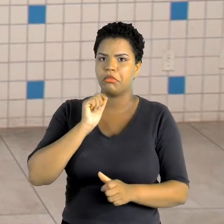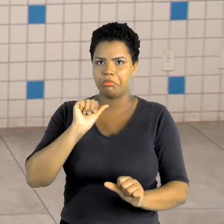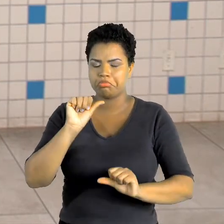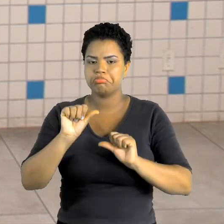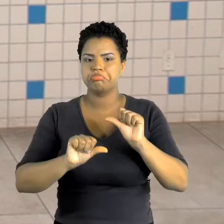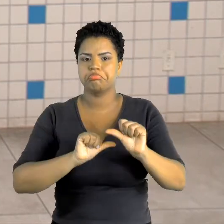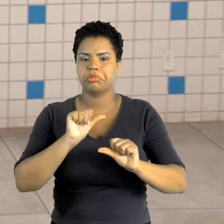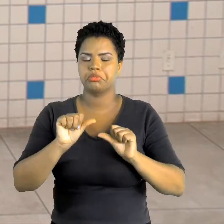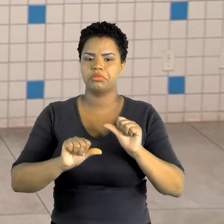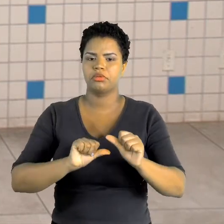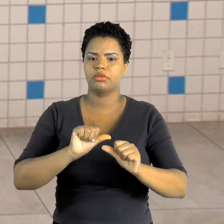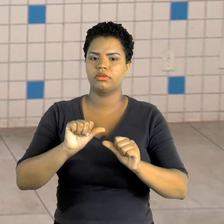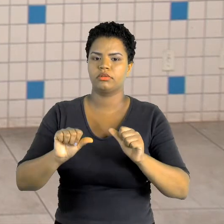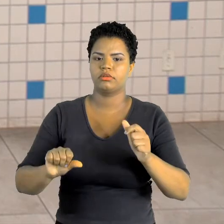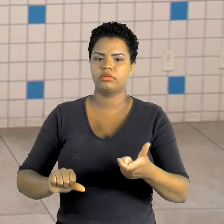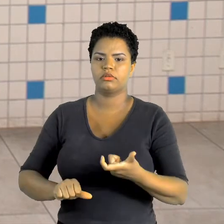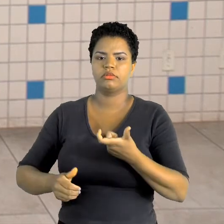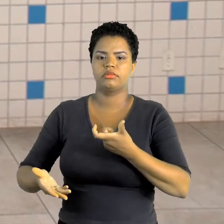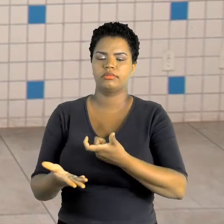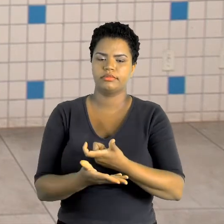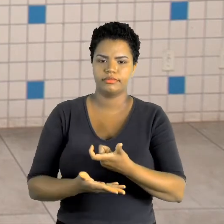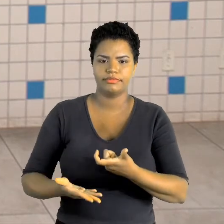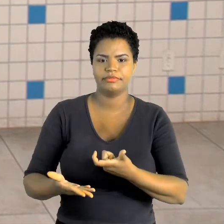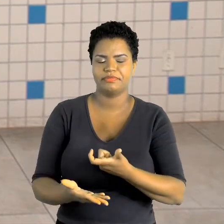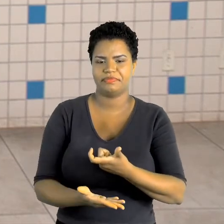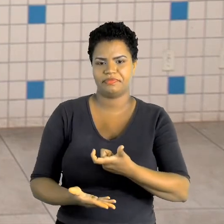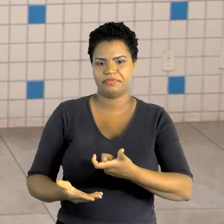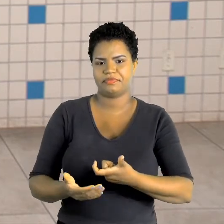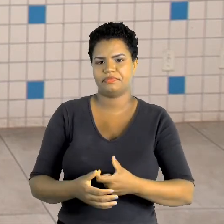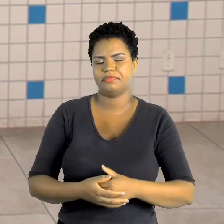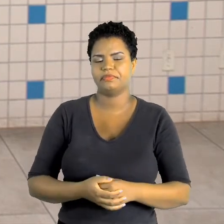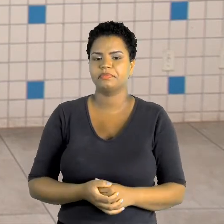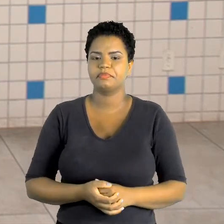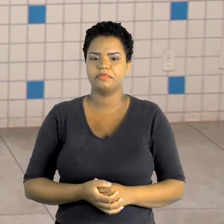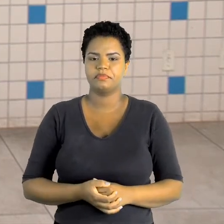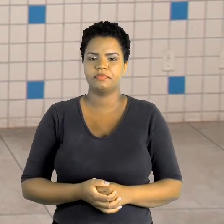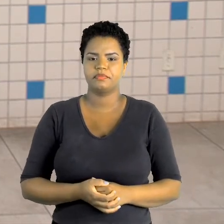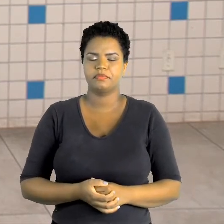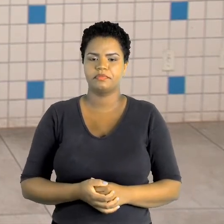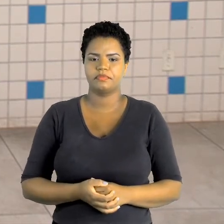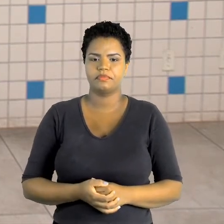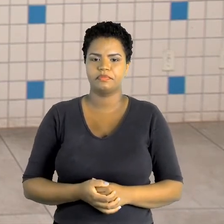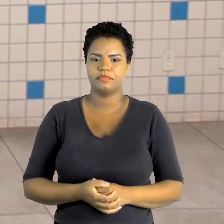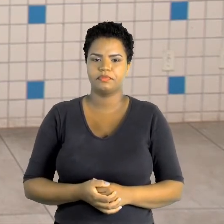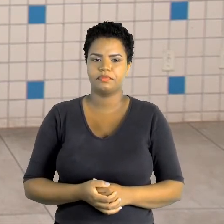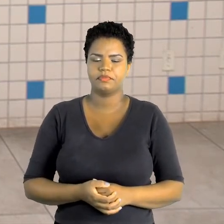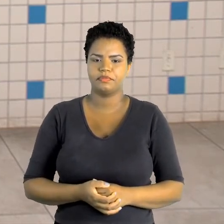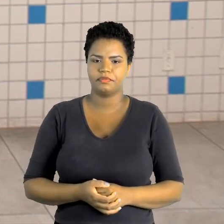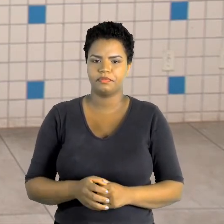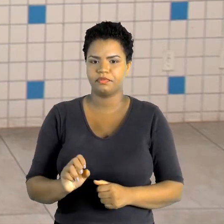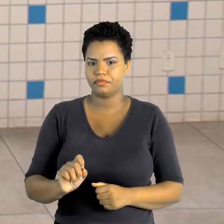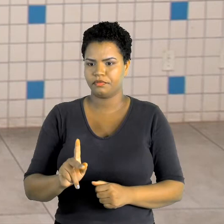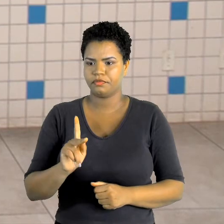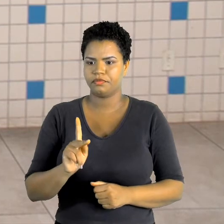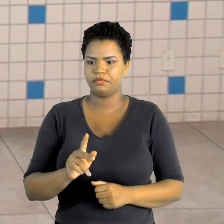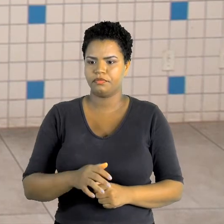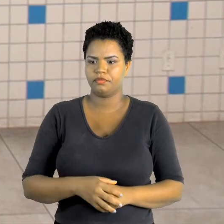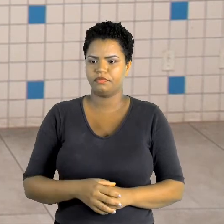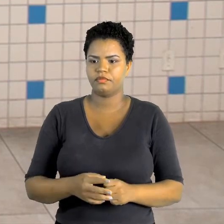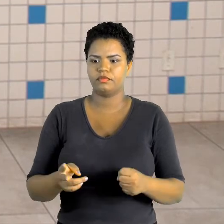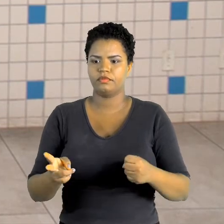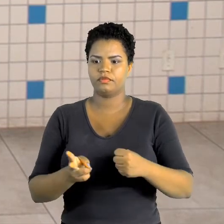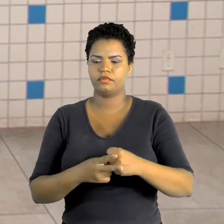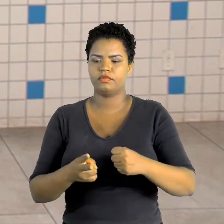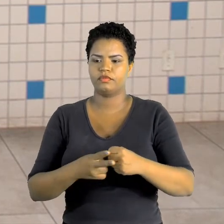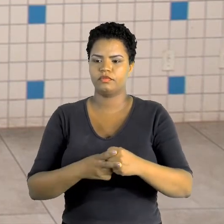aí na nossa buzzword, na nossa base, na nossa palavra base, ok? Verbos regulares